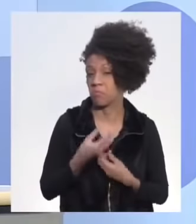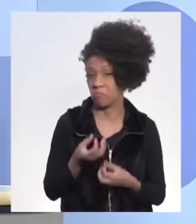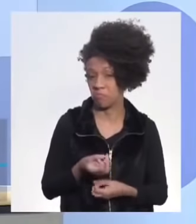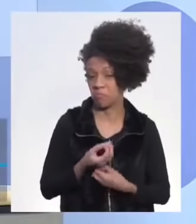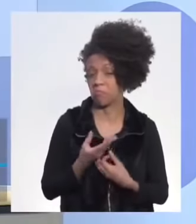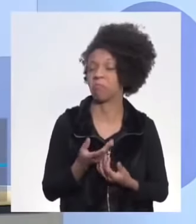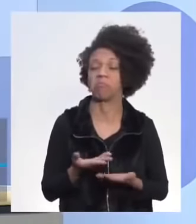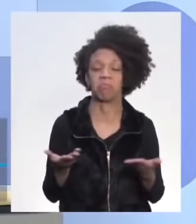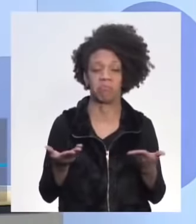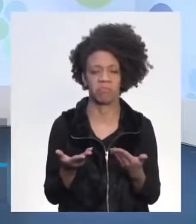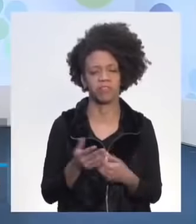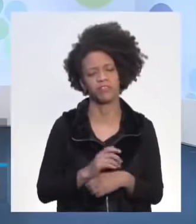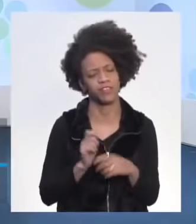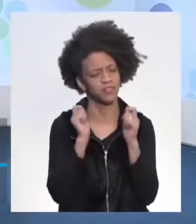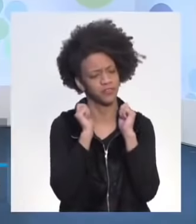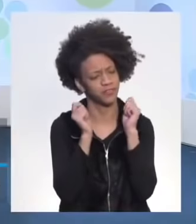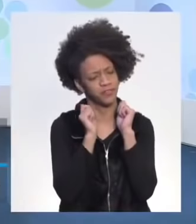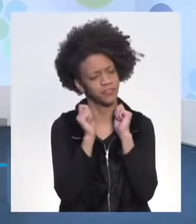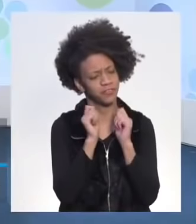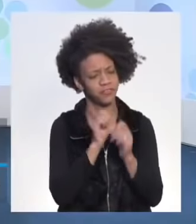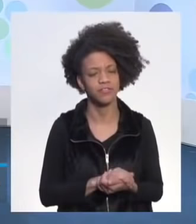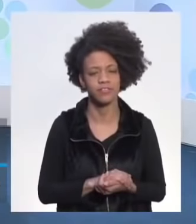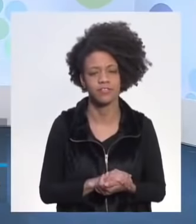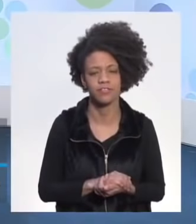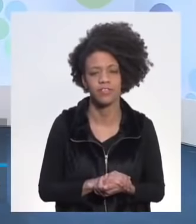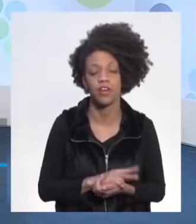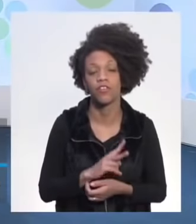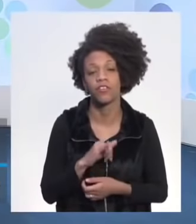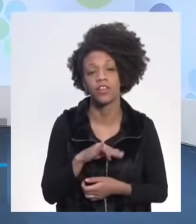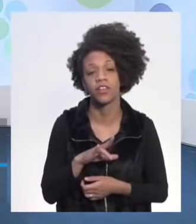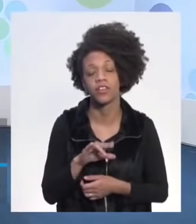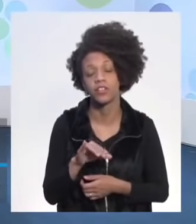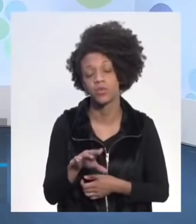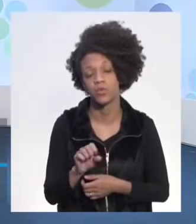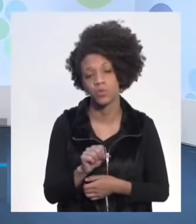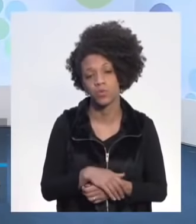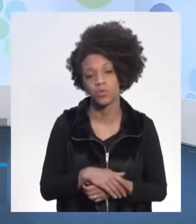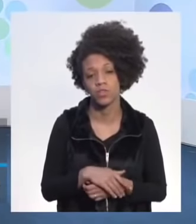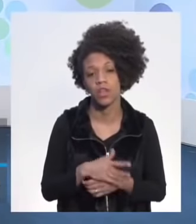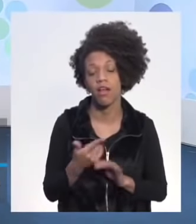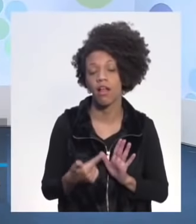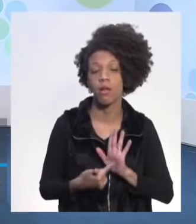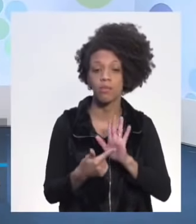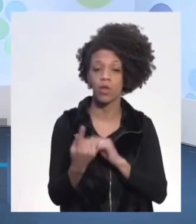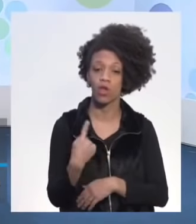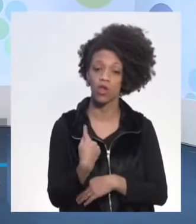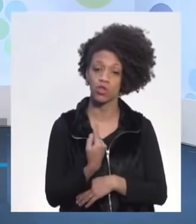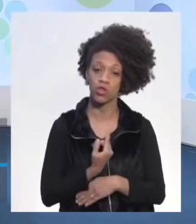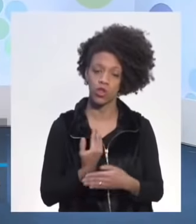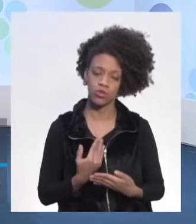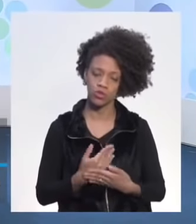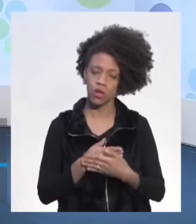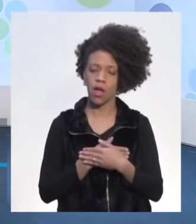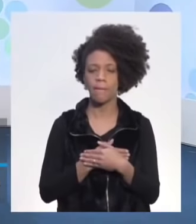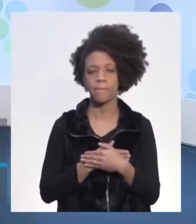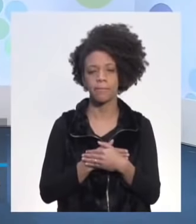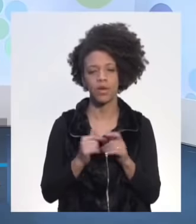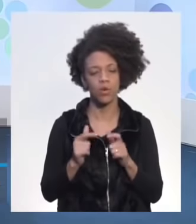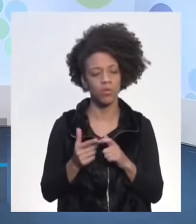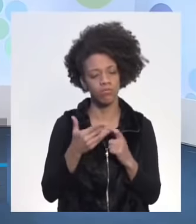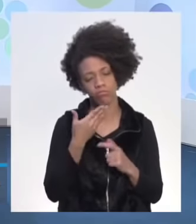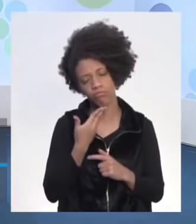viu? Ai, que fofo. Olha só que bonitinho o Vinícius, ó. Colocou, ela sugere nosso abrigo, o melhor lugar